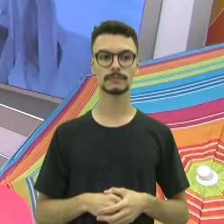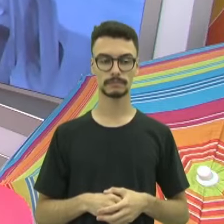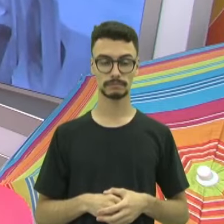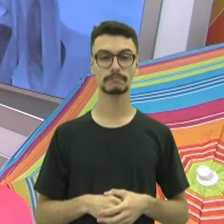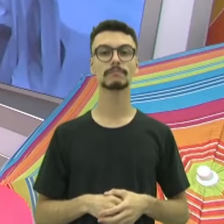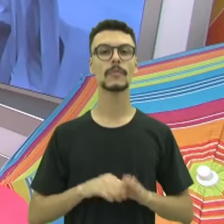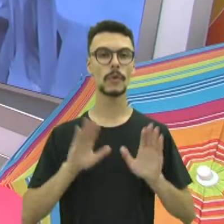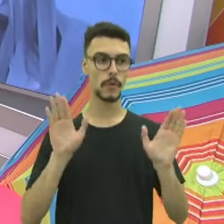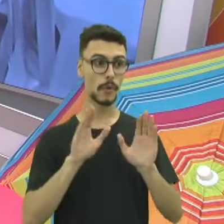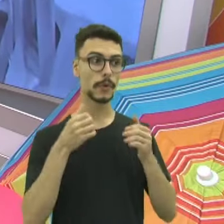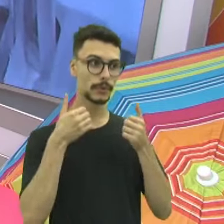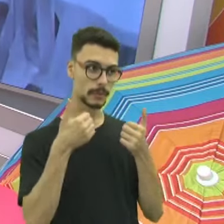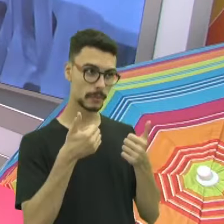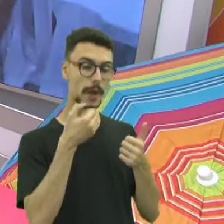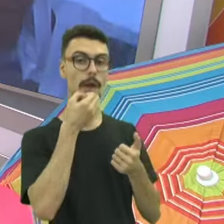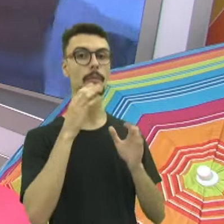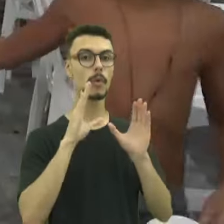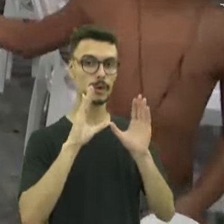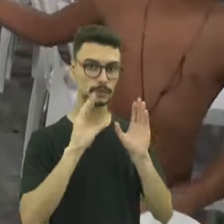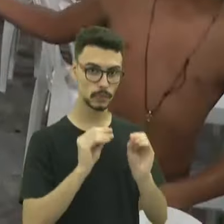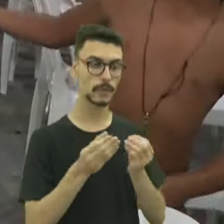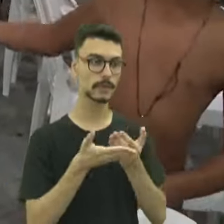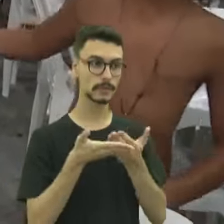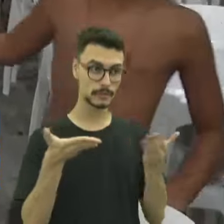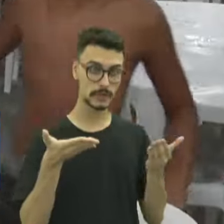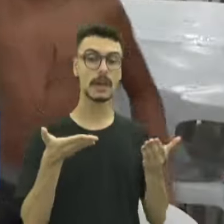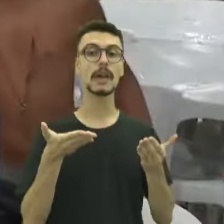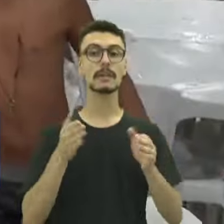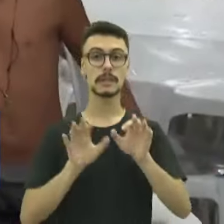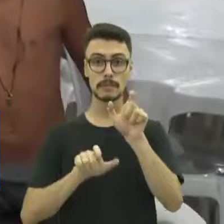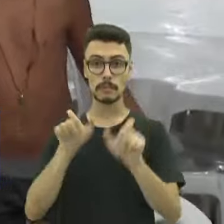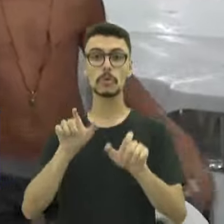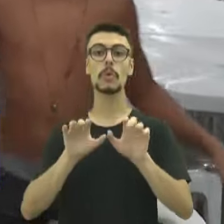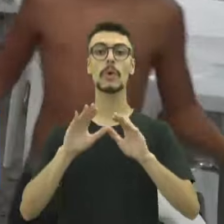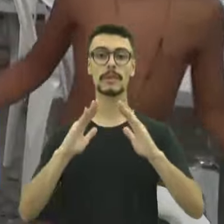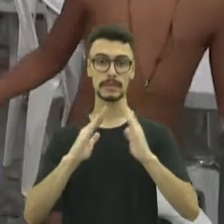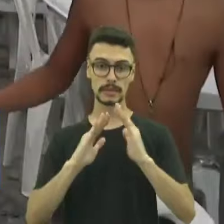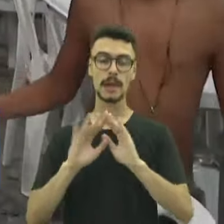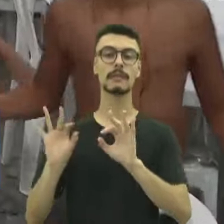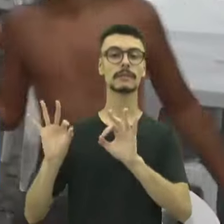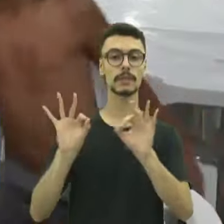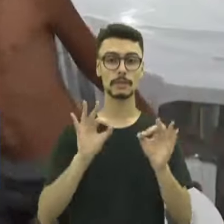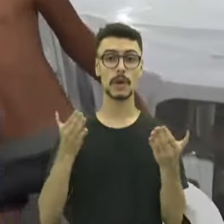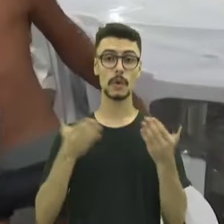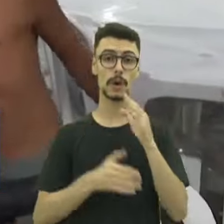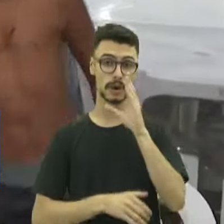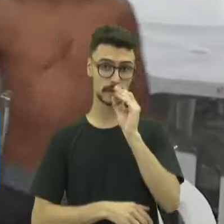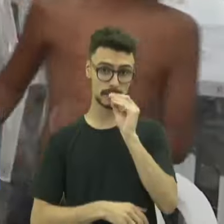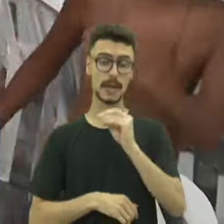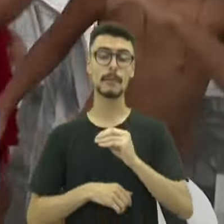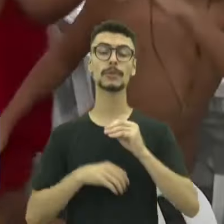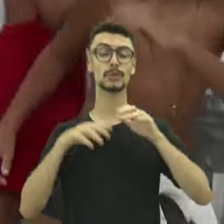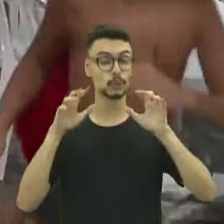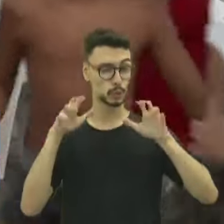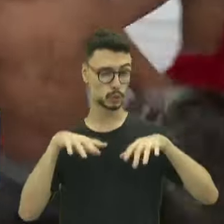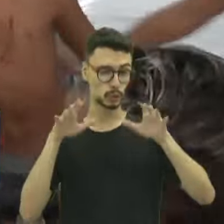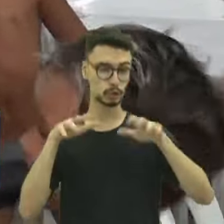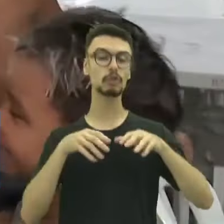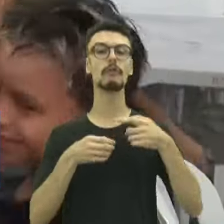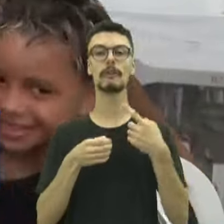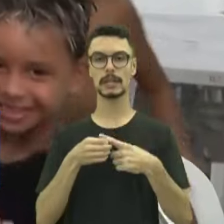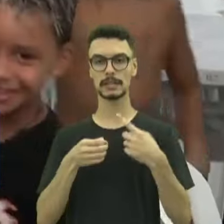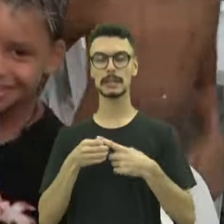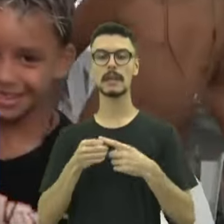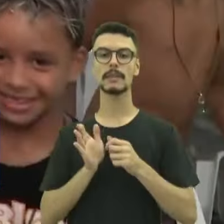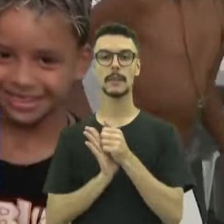Oi, Pierre, tudo bem? Muito boa noite para você aí de casa que nos acompanha nesse sabadão com chuva aqui na cidade de